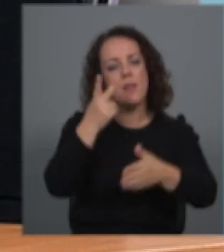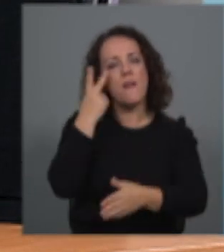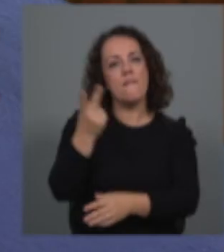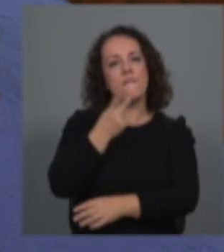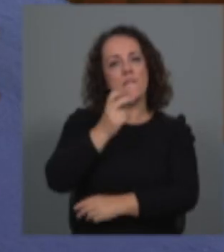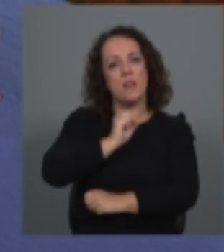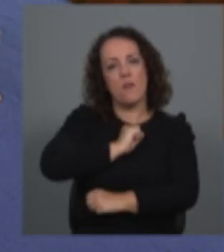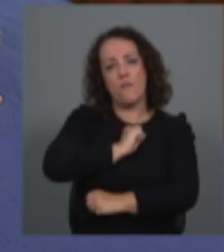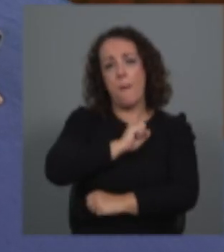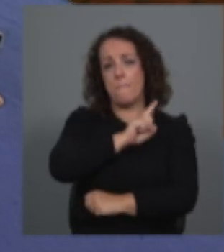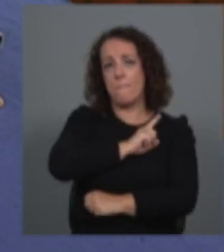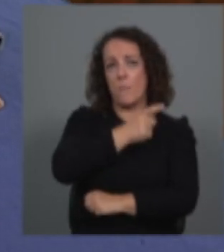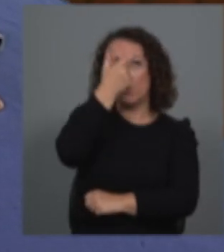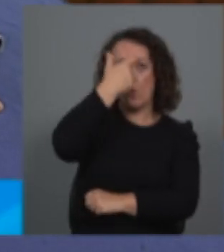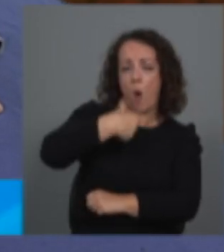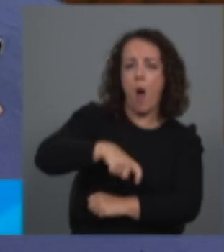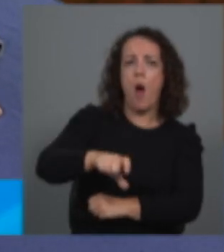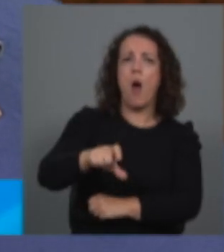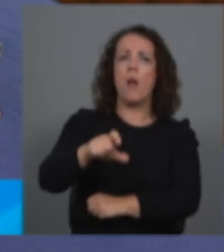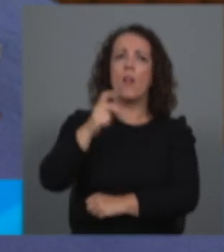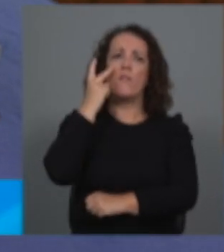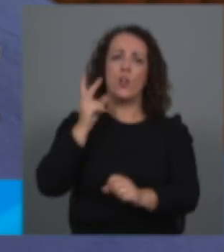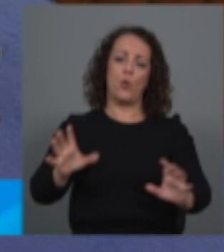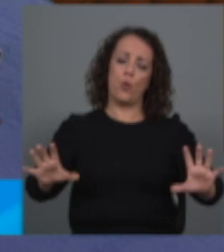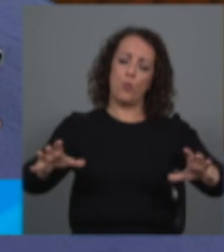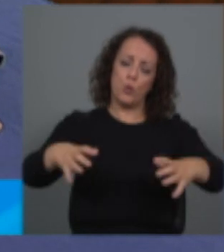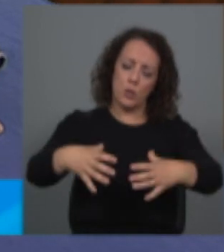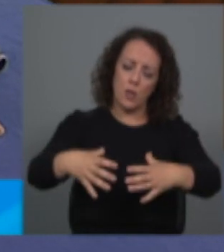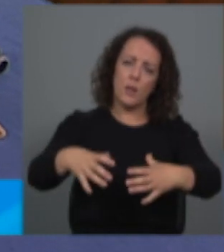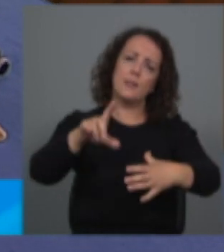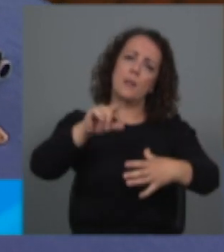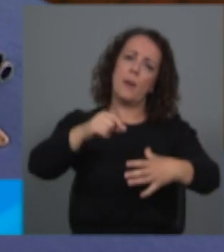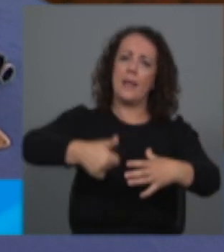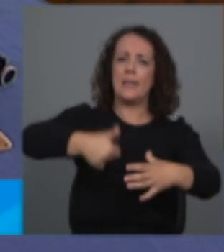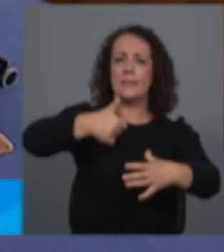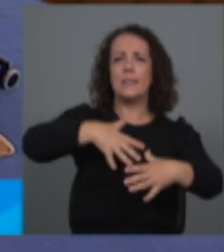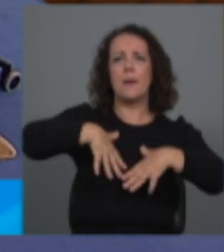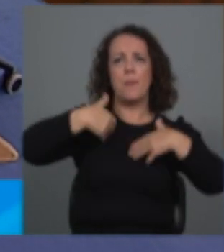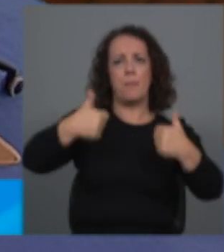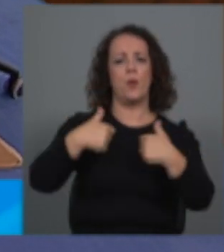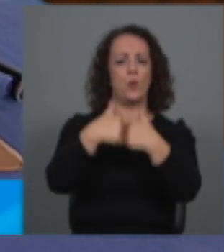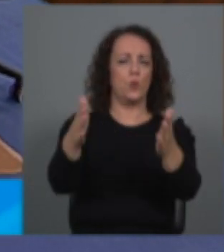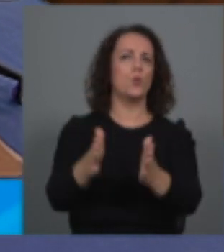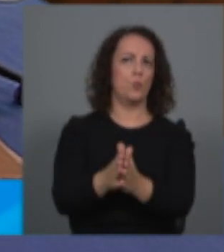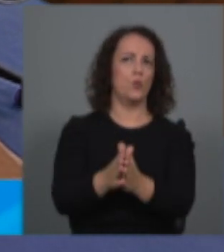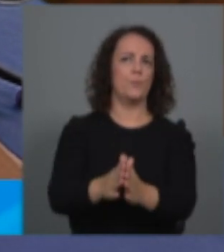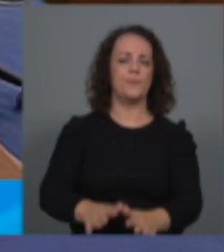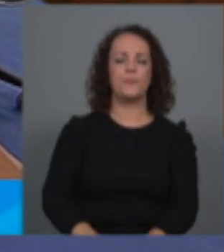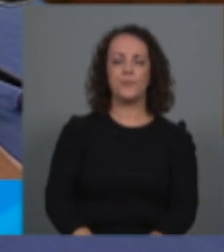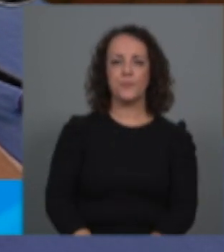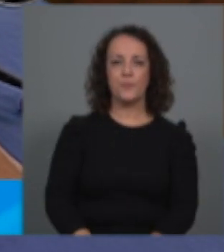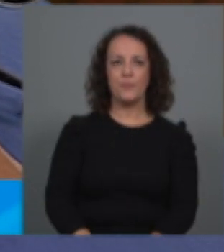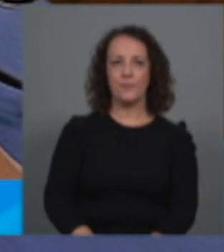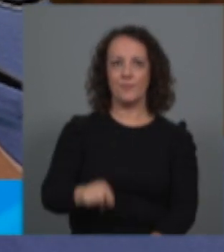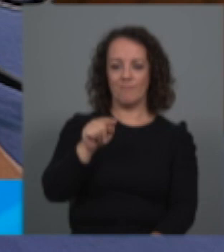para a nossa vida pessoal, comunitária e também para o bem comum. Seguindo de muito perto